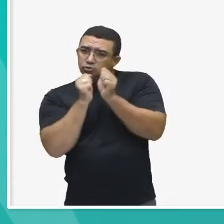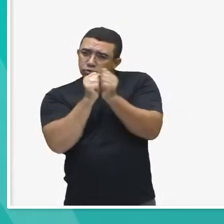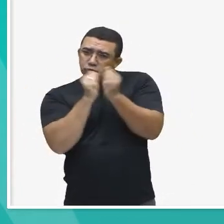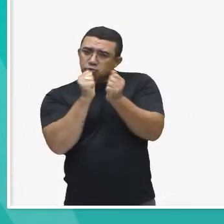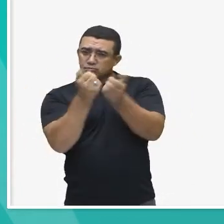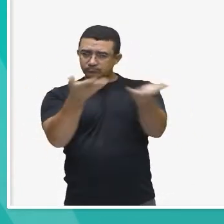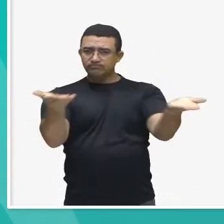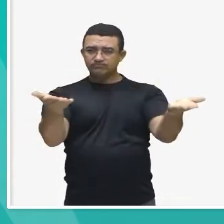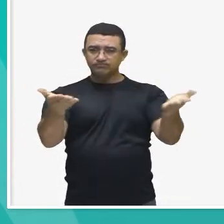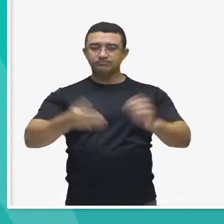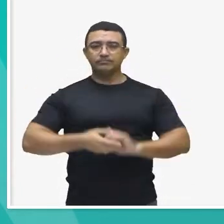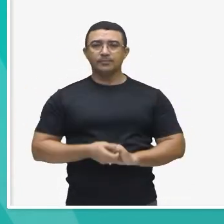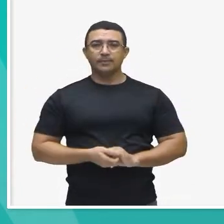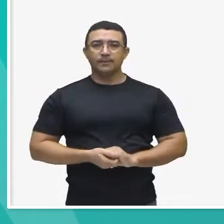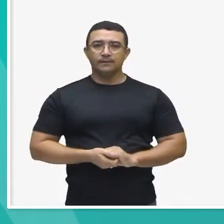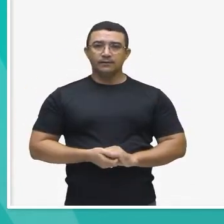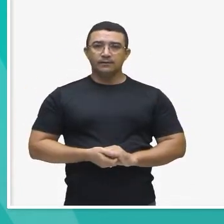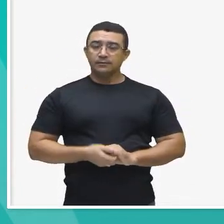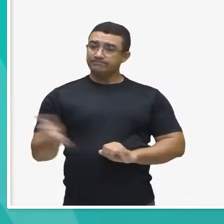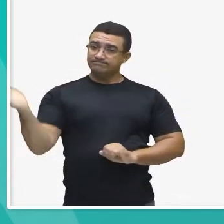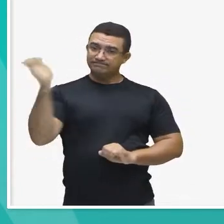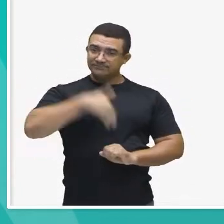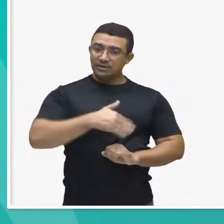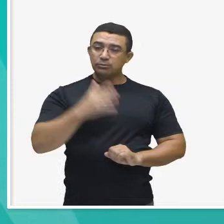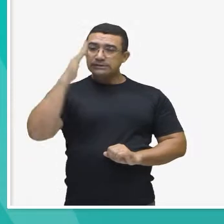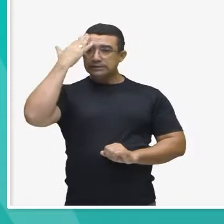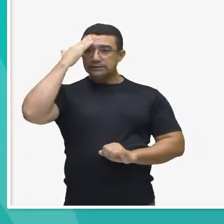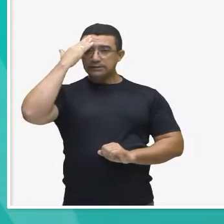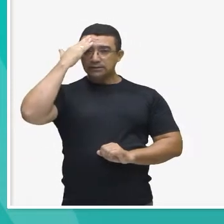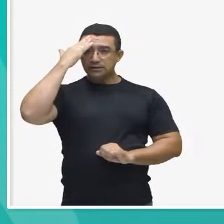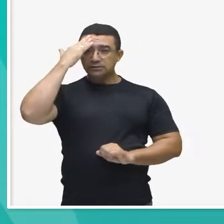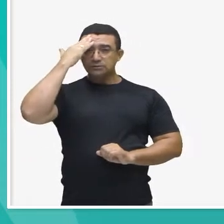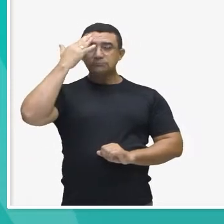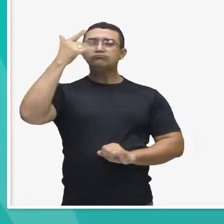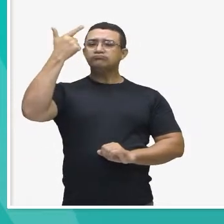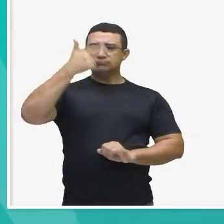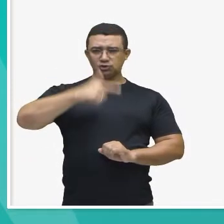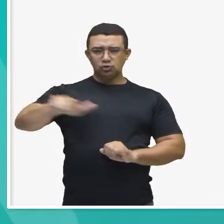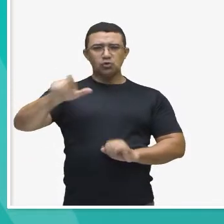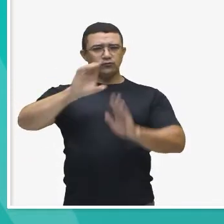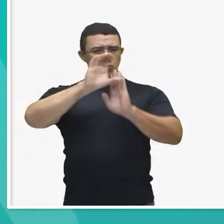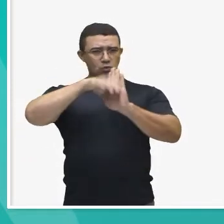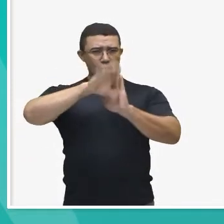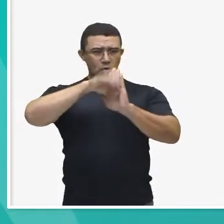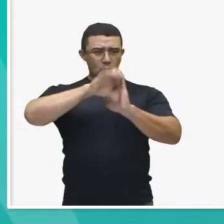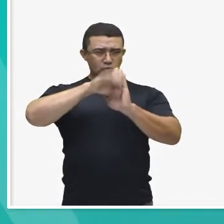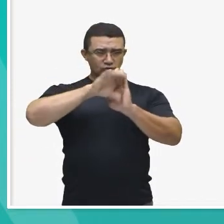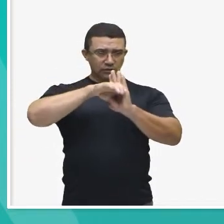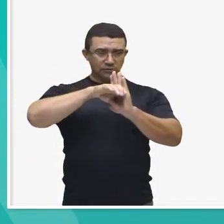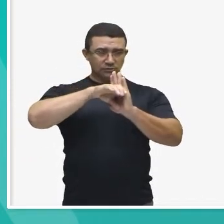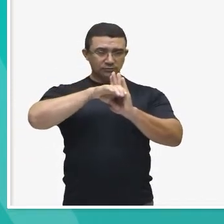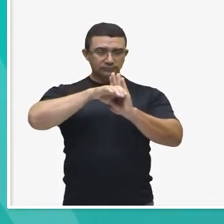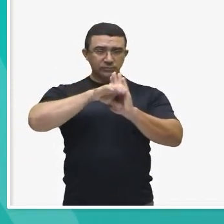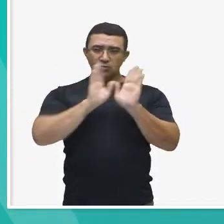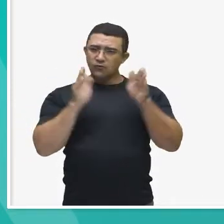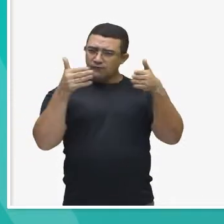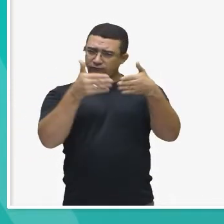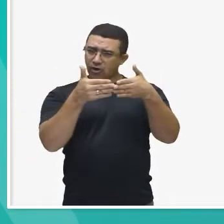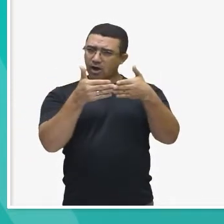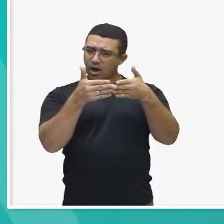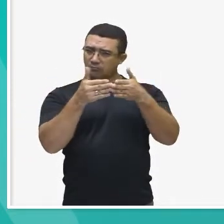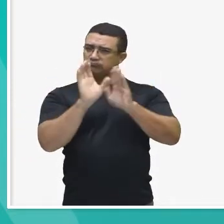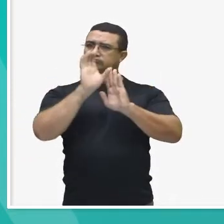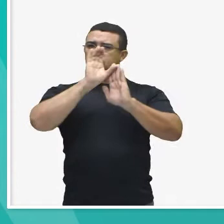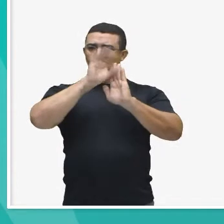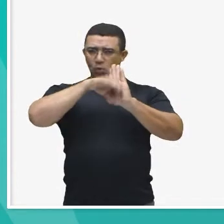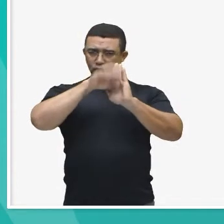certo? Então vamos lá, vamos entender aí novamente o conceito, né? Vamos frisar um pouco mais, destacar